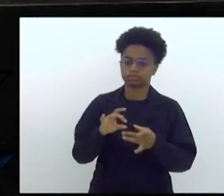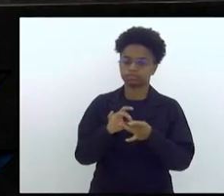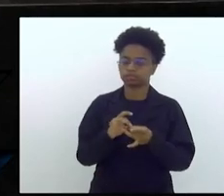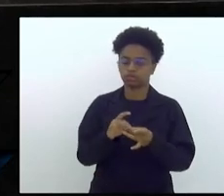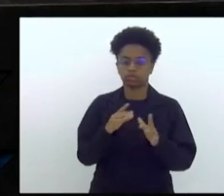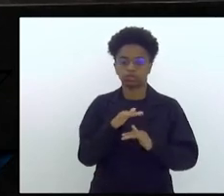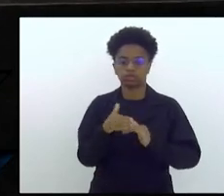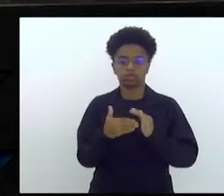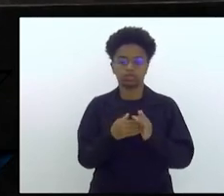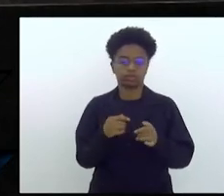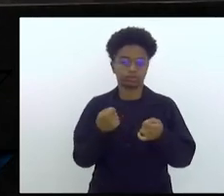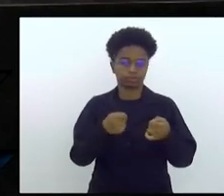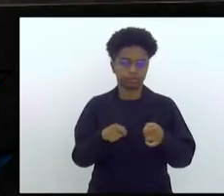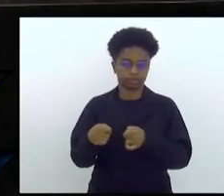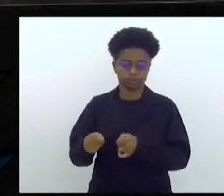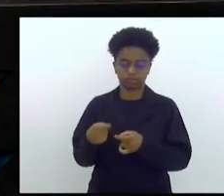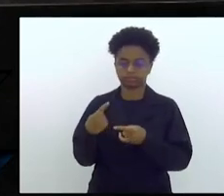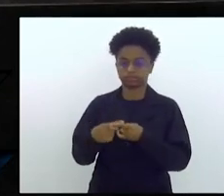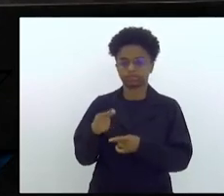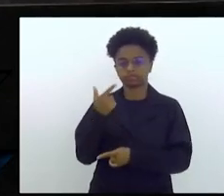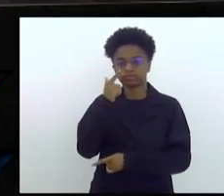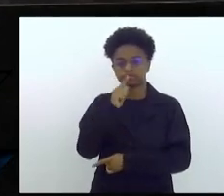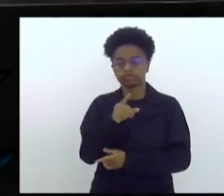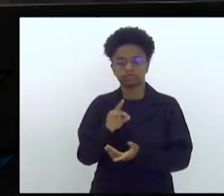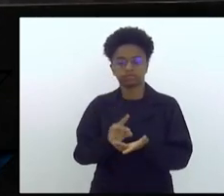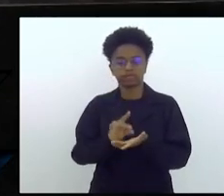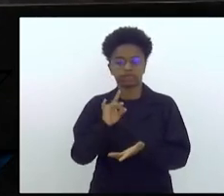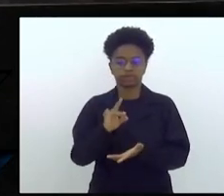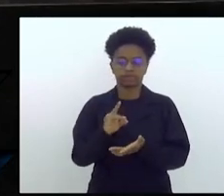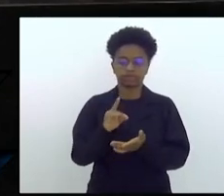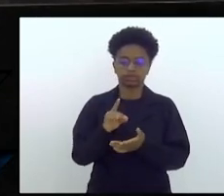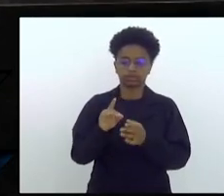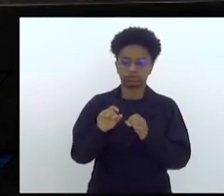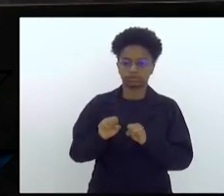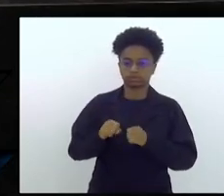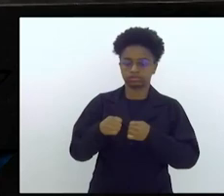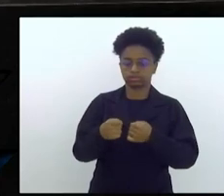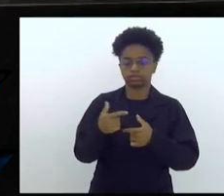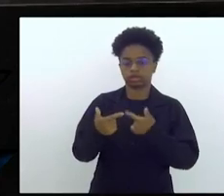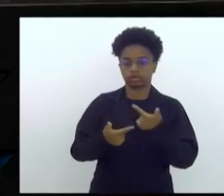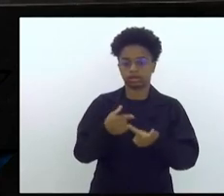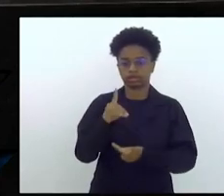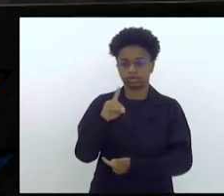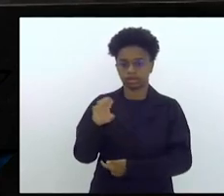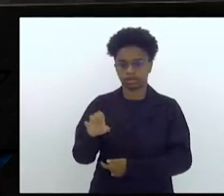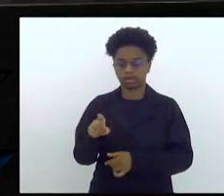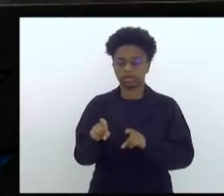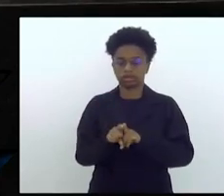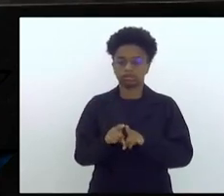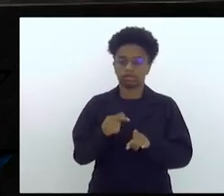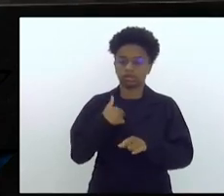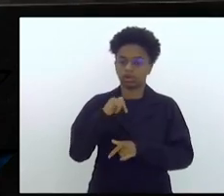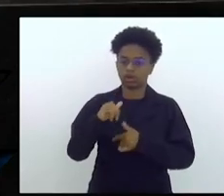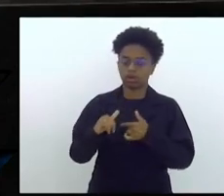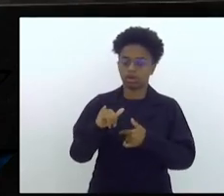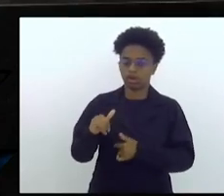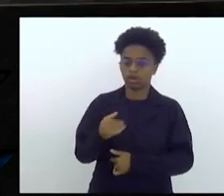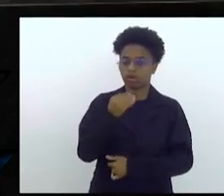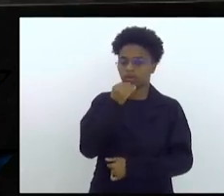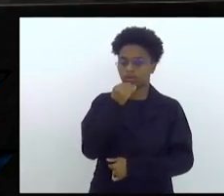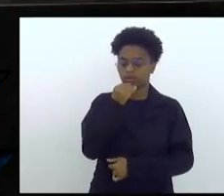for necessário para que a garantia para que tenhamos a dedicação exclusiva quero também aproveitar para